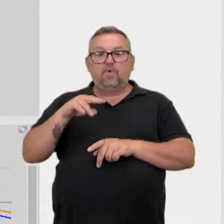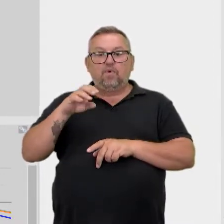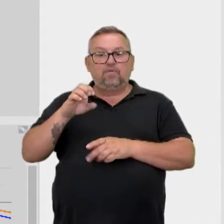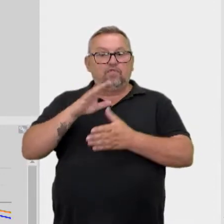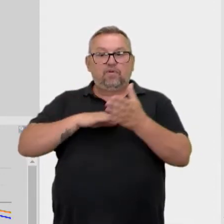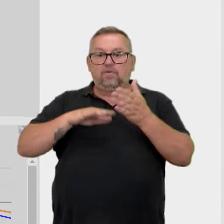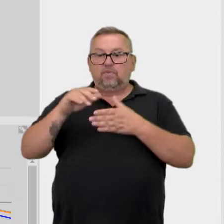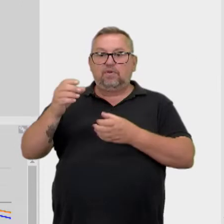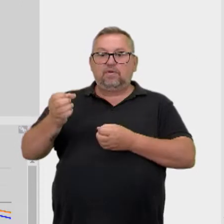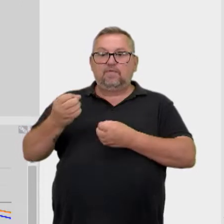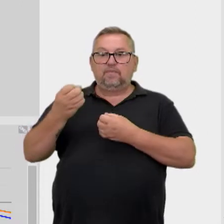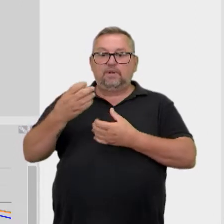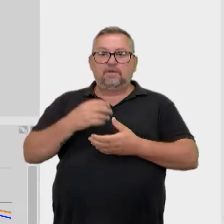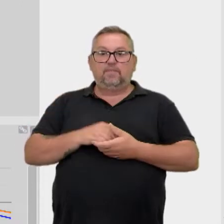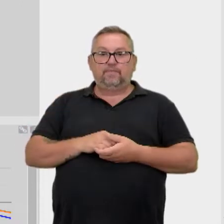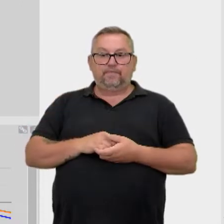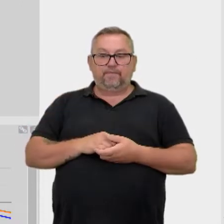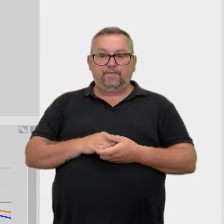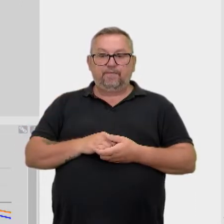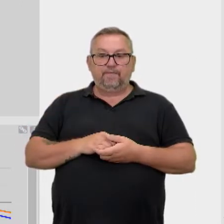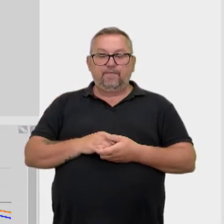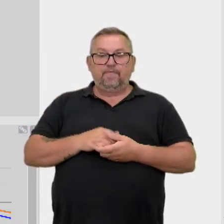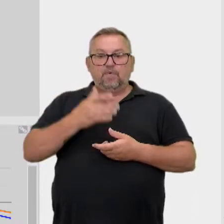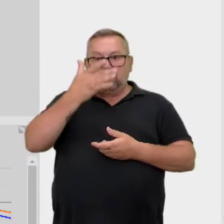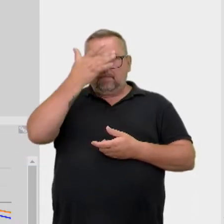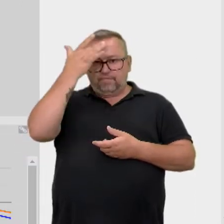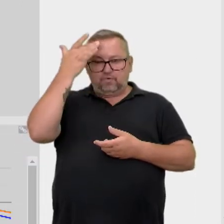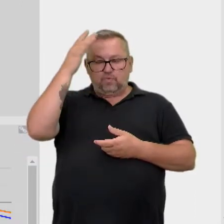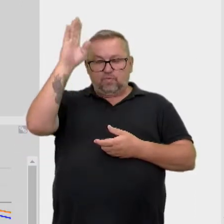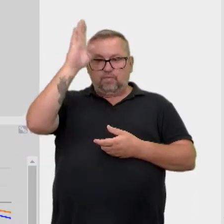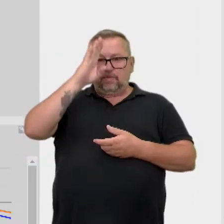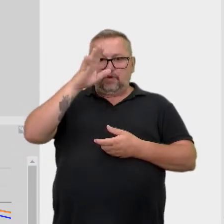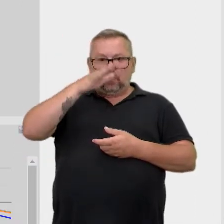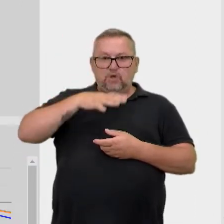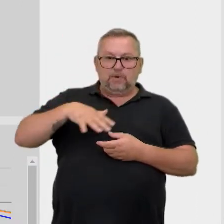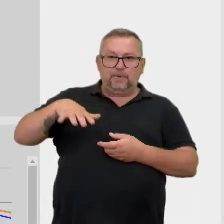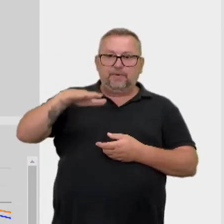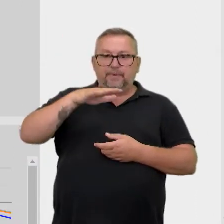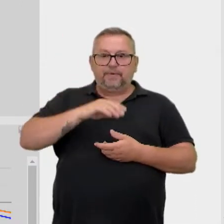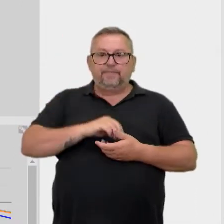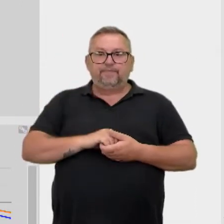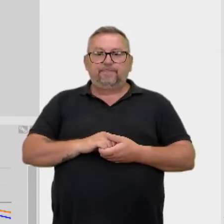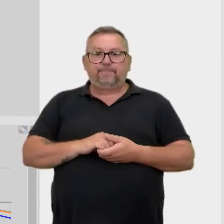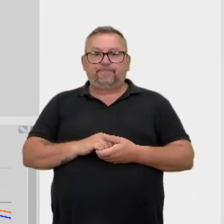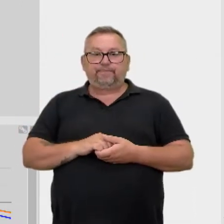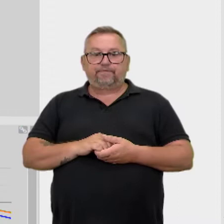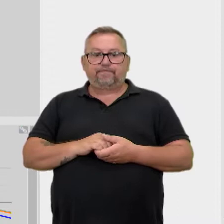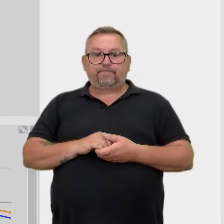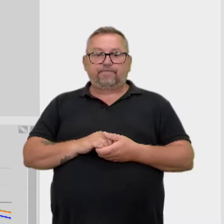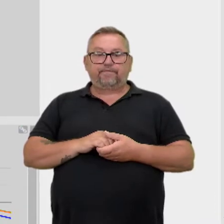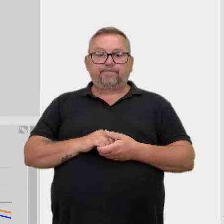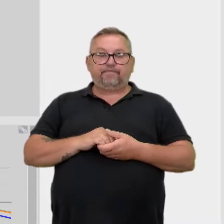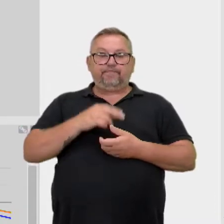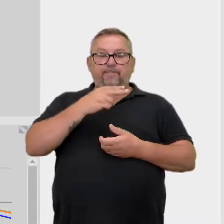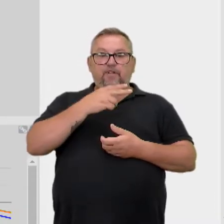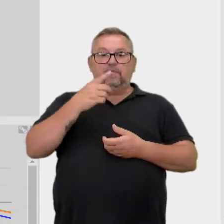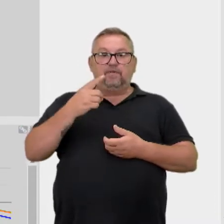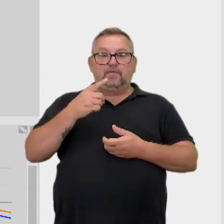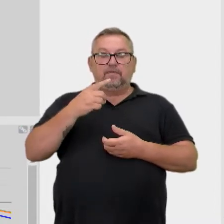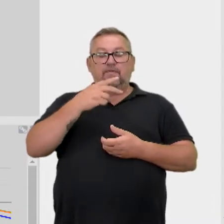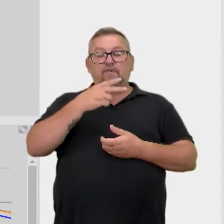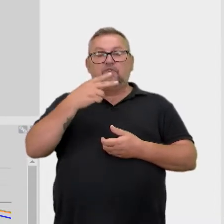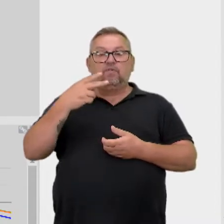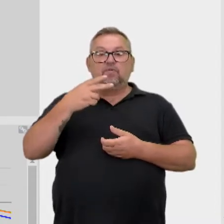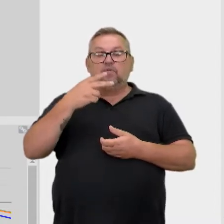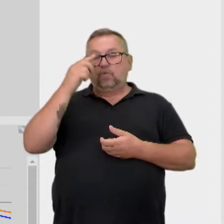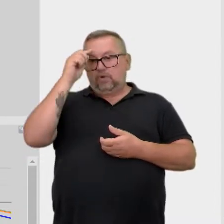informações aqui. Então a população brasileira, ela aumenta, por estimativas aí do IBGE, de 21 a 21 segundos.